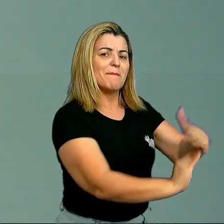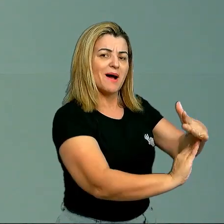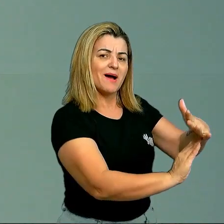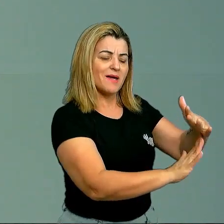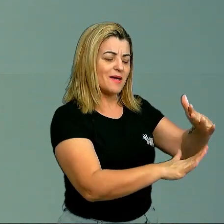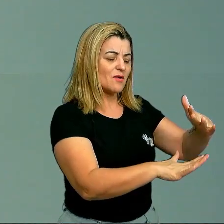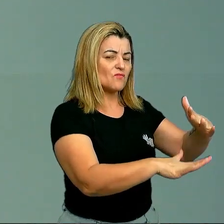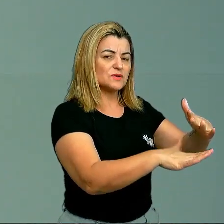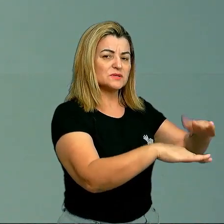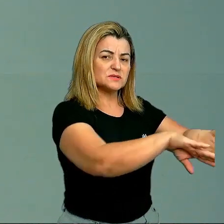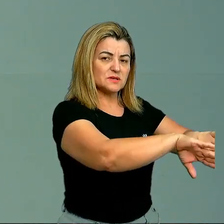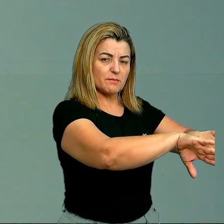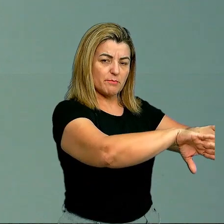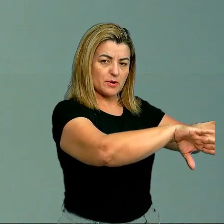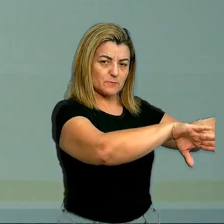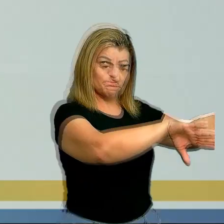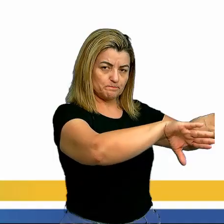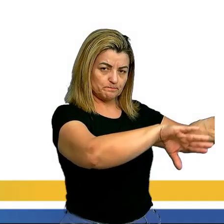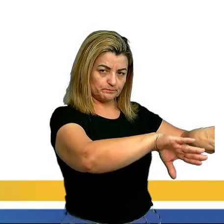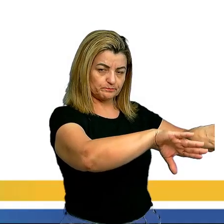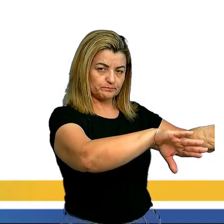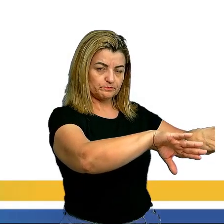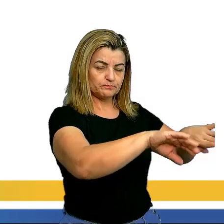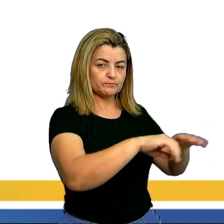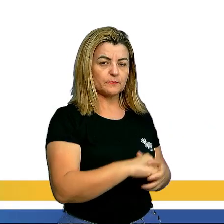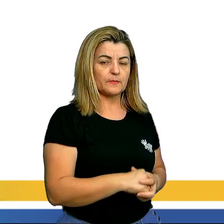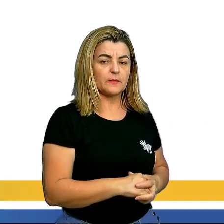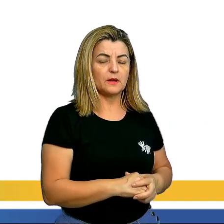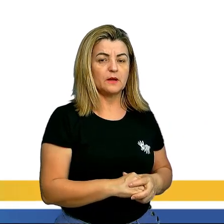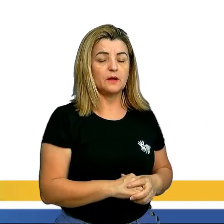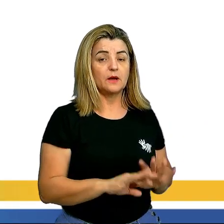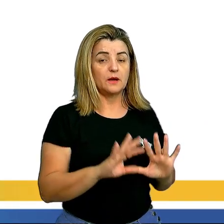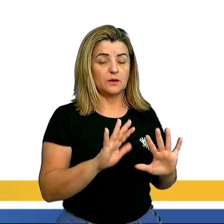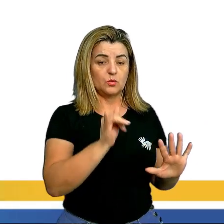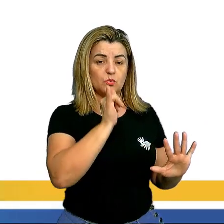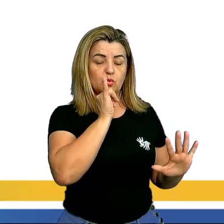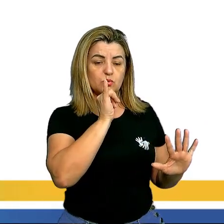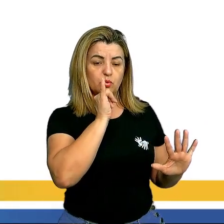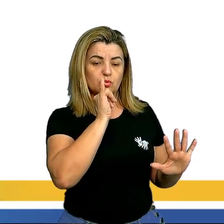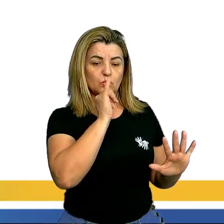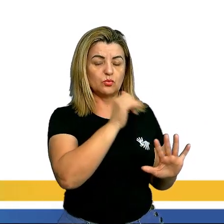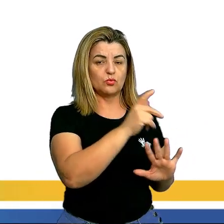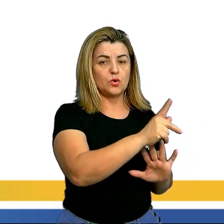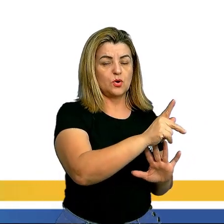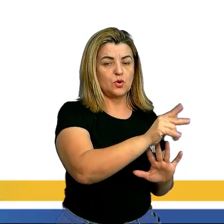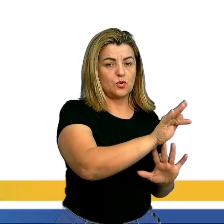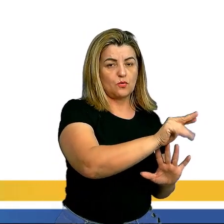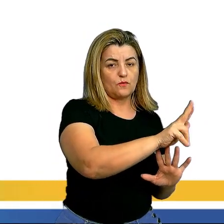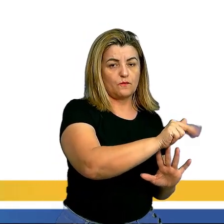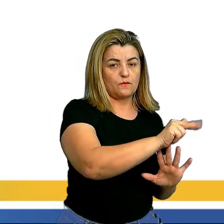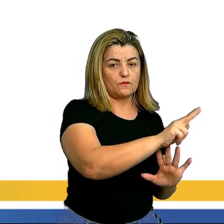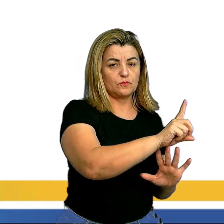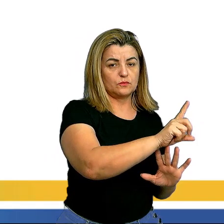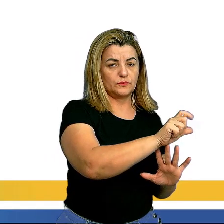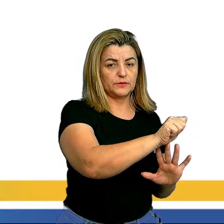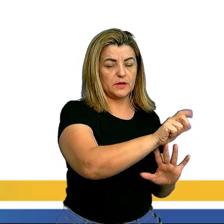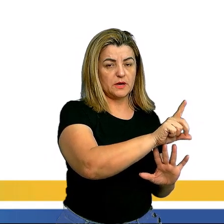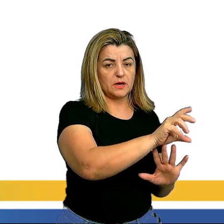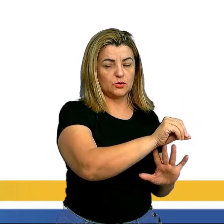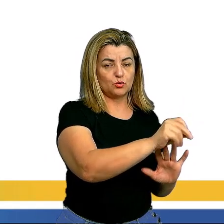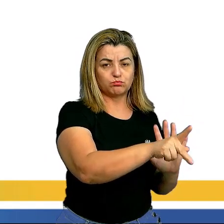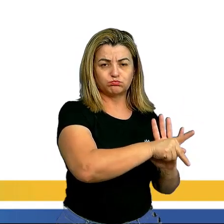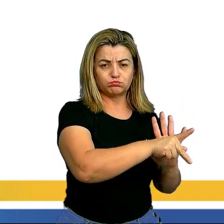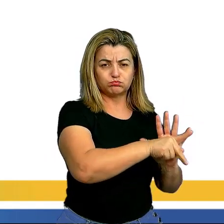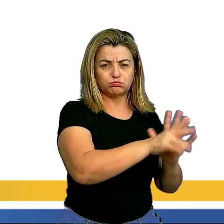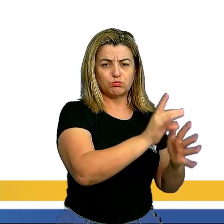essas espécies, certo? Isso aí você entendeu. Já no caso do efeito fundador, a própria espécie, ela foi